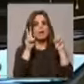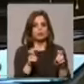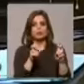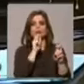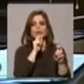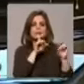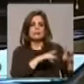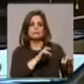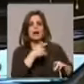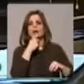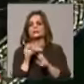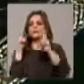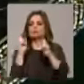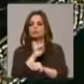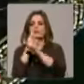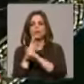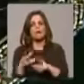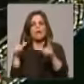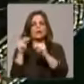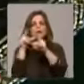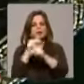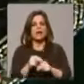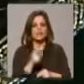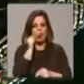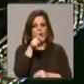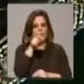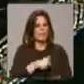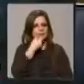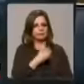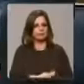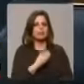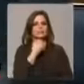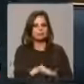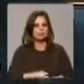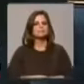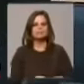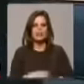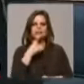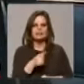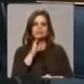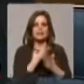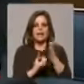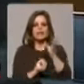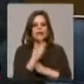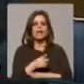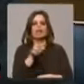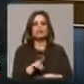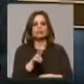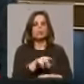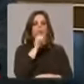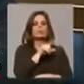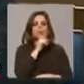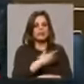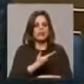que seja pela novidade, algo que Rajoy é exímio. Anunciou que vai criar, por decreto-lei, a segunda oportunidade para as famílias